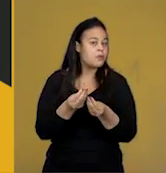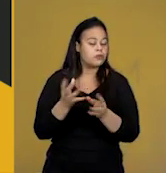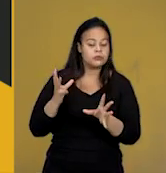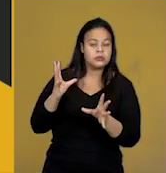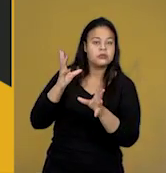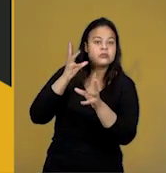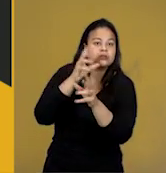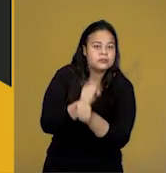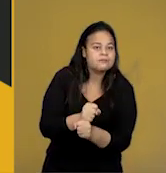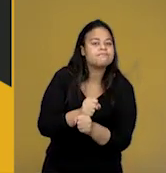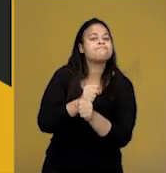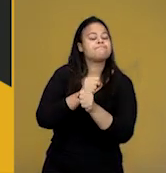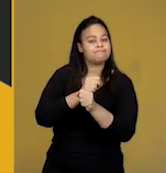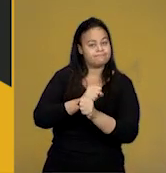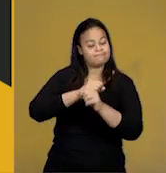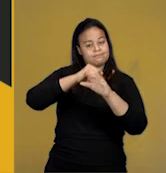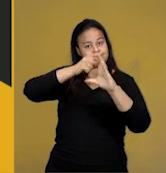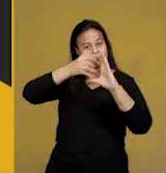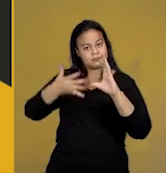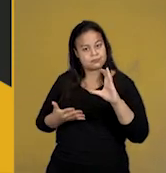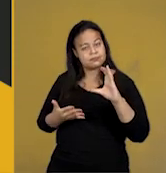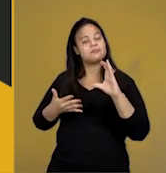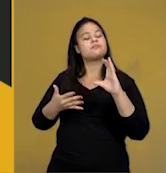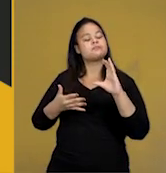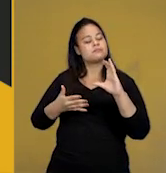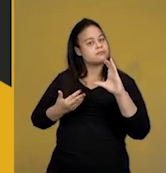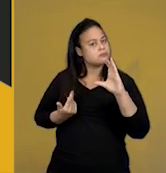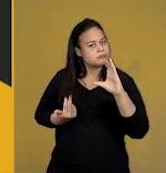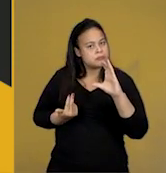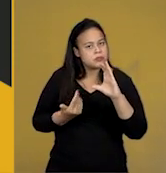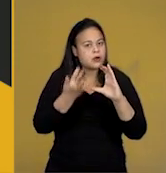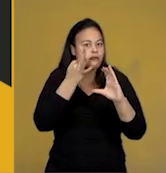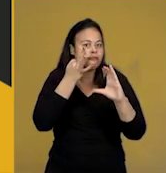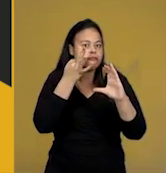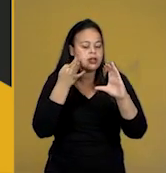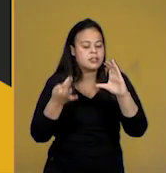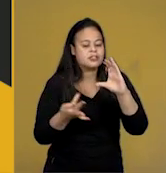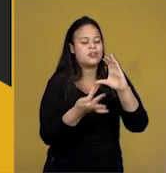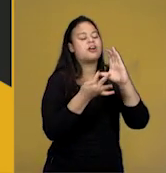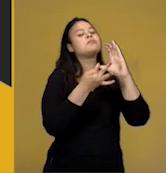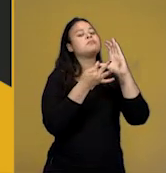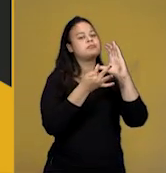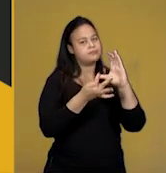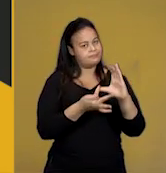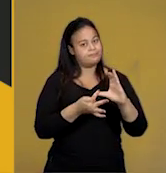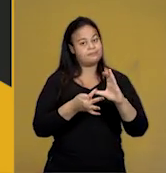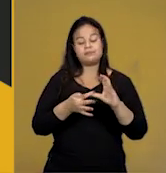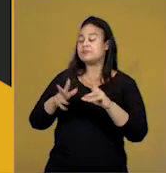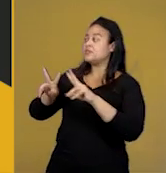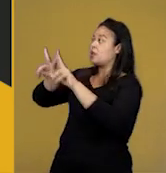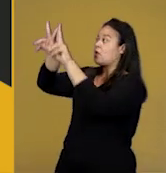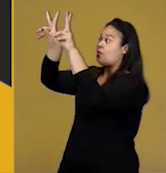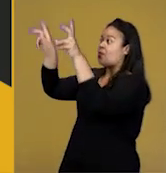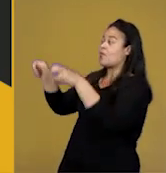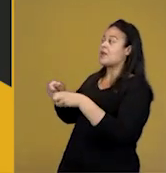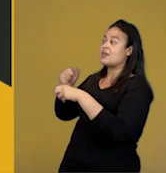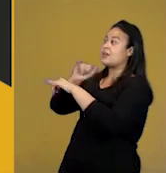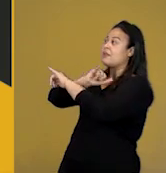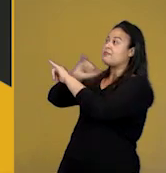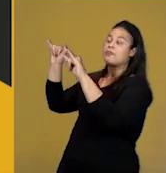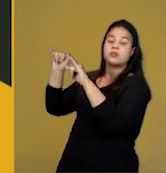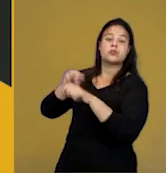efeitos na determinação de uma mesma característica fenotípica. Nesse caso, então, nós dizemos que há